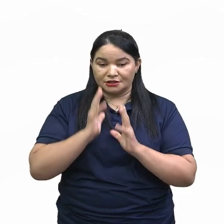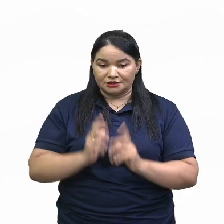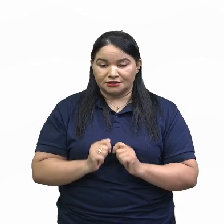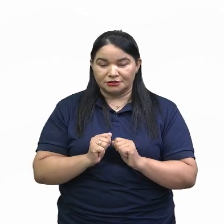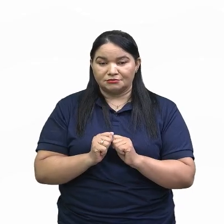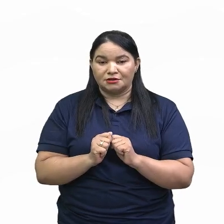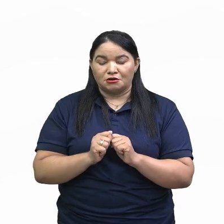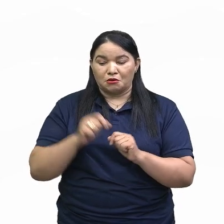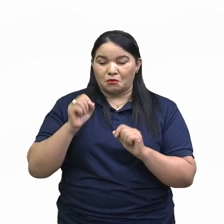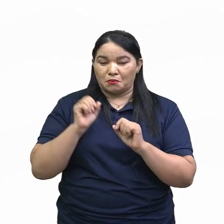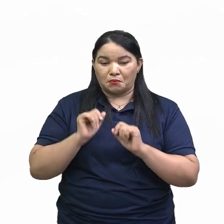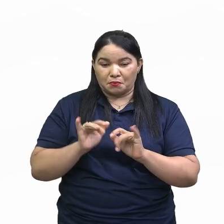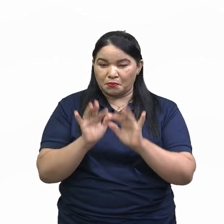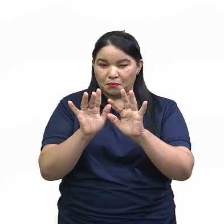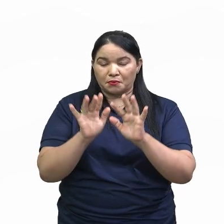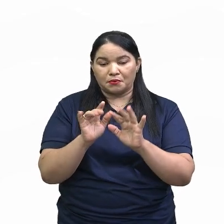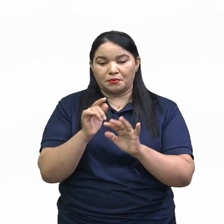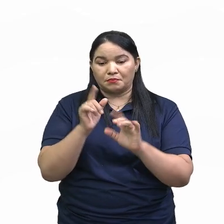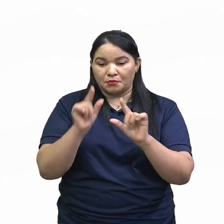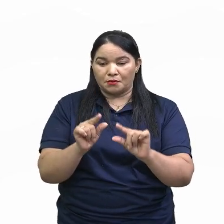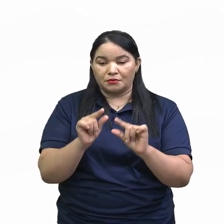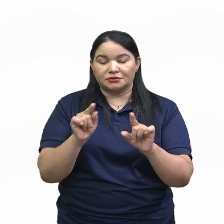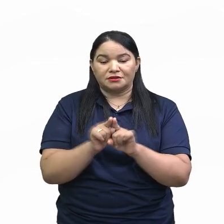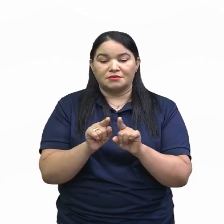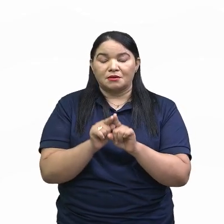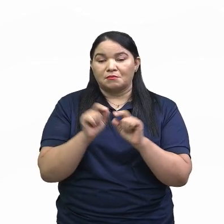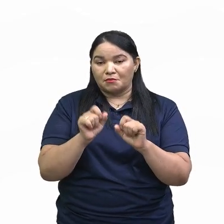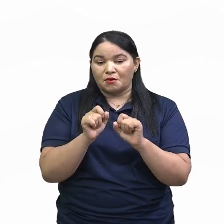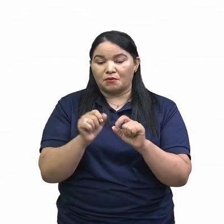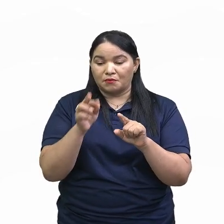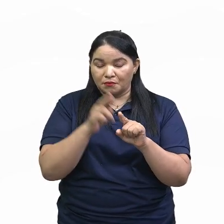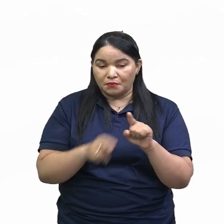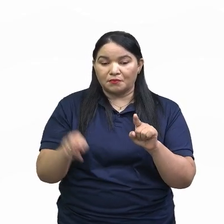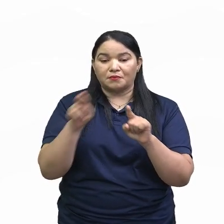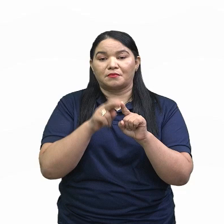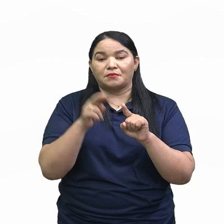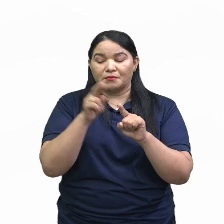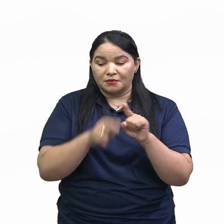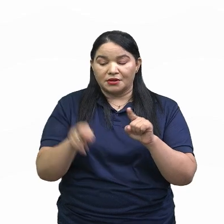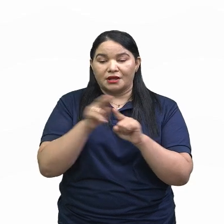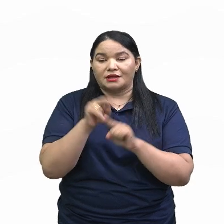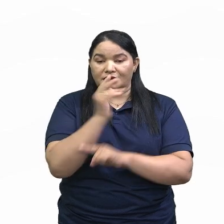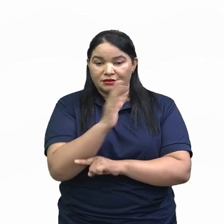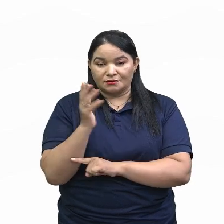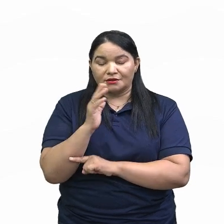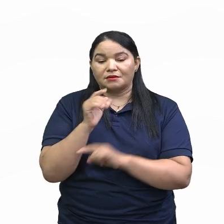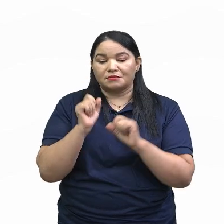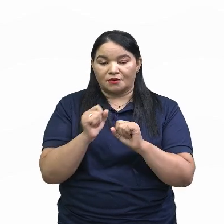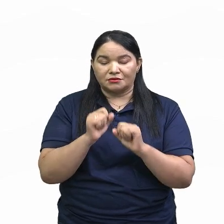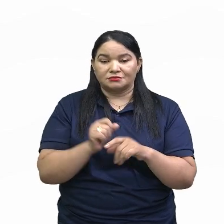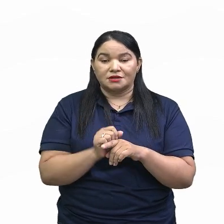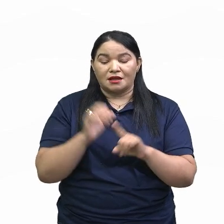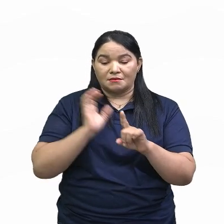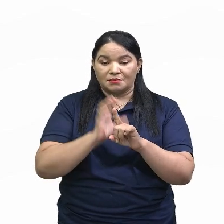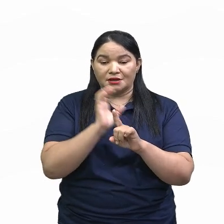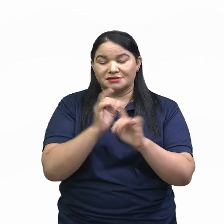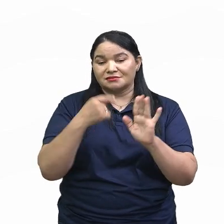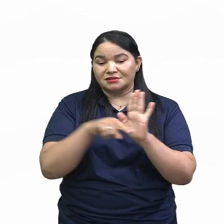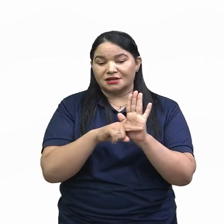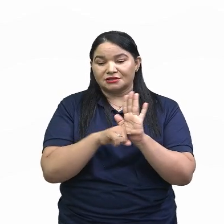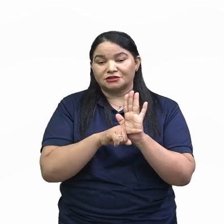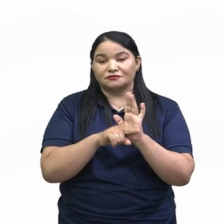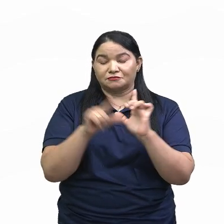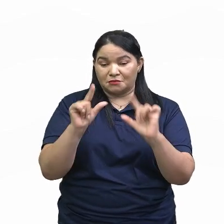e inesgotáveis, podendo regenerar-se em pouco tempo na natureza. Os impactos negativos na natureza são